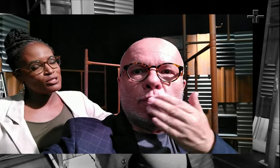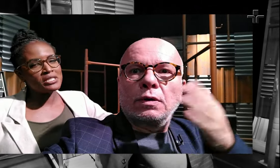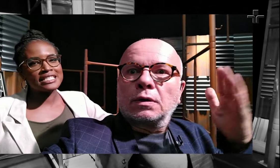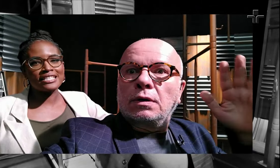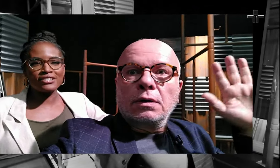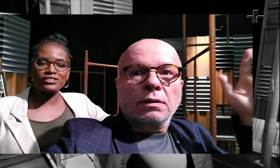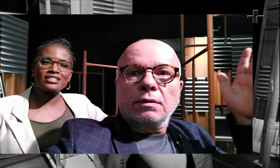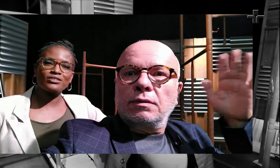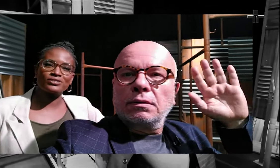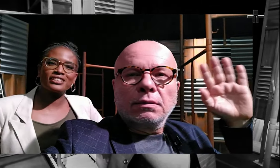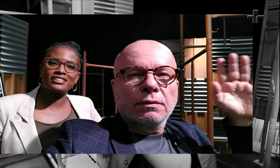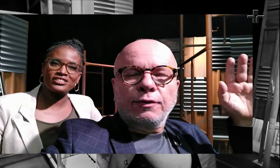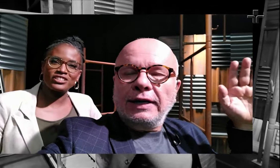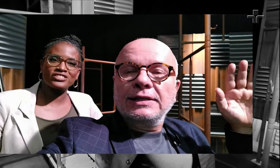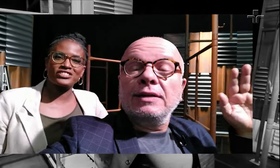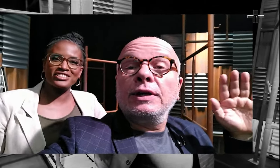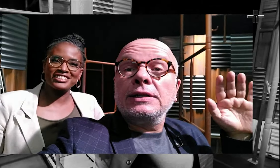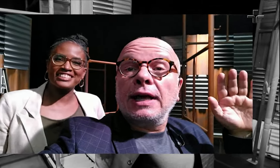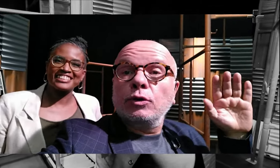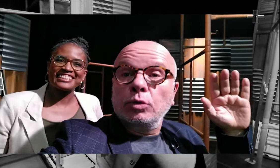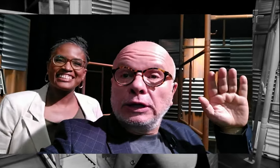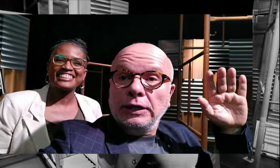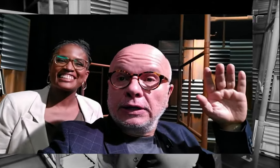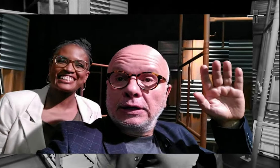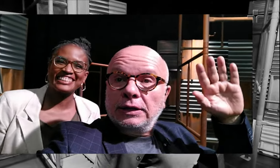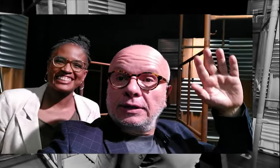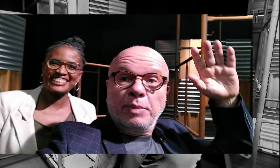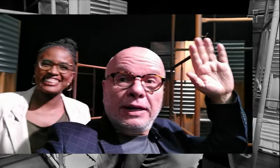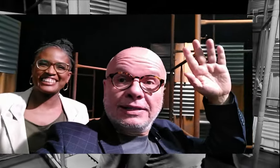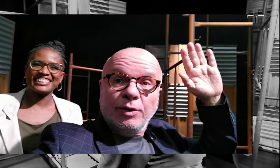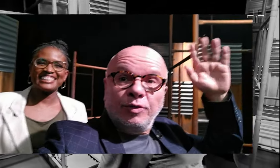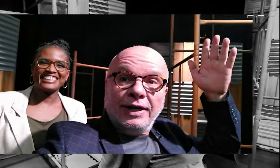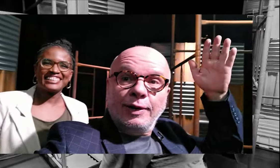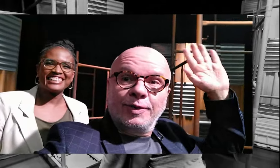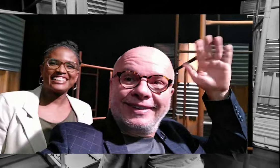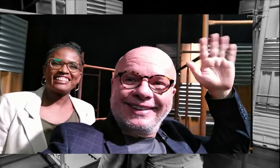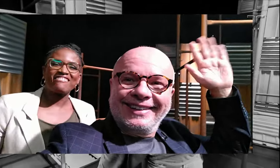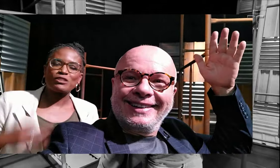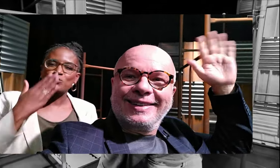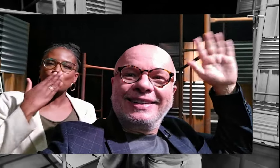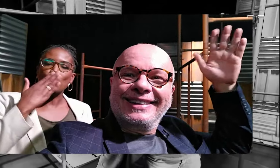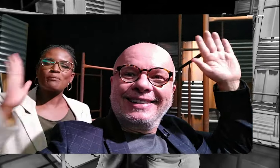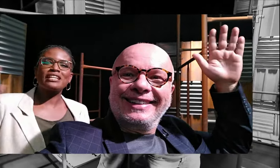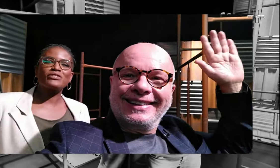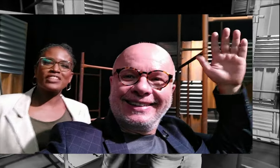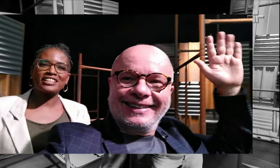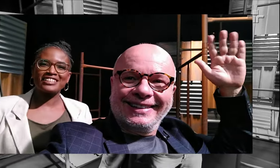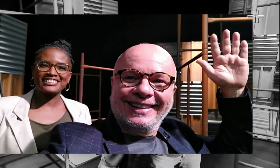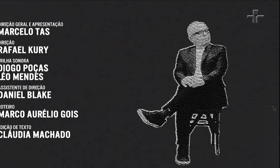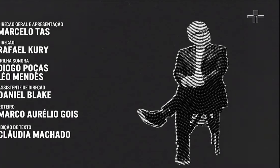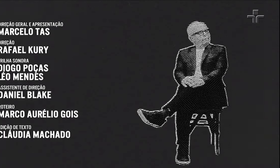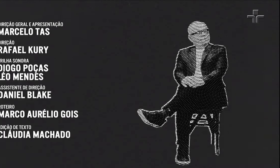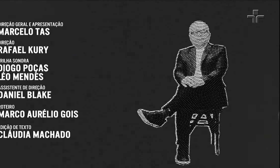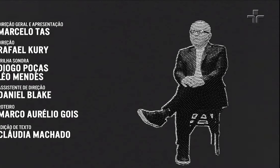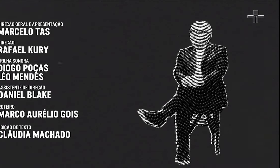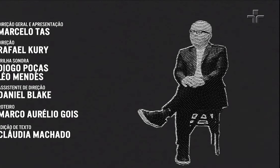8 de março de 2005 não estou feliz aniversário Tuane pena que você não veio um beijo